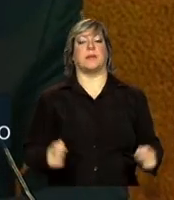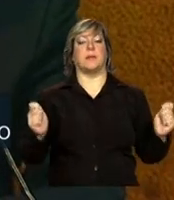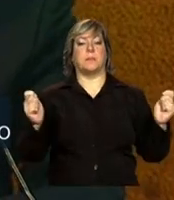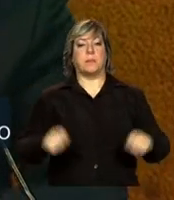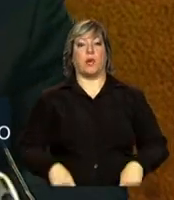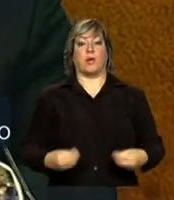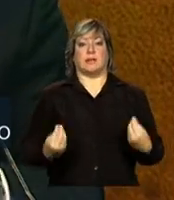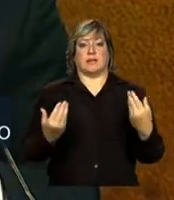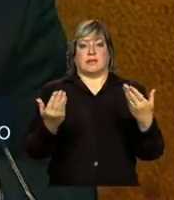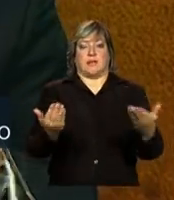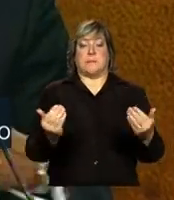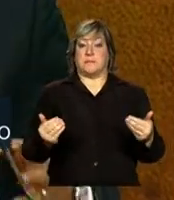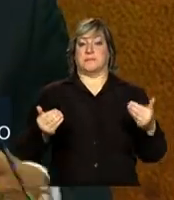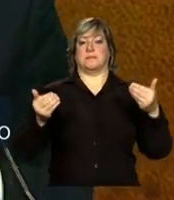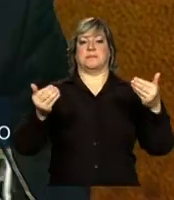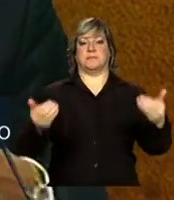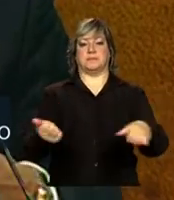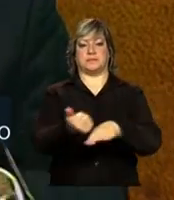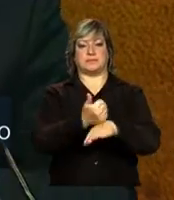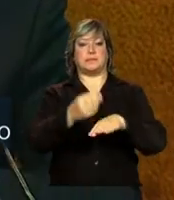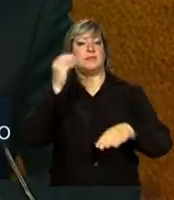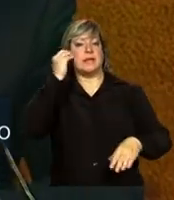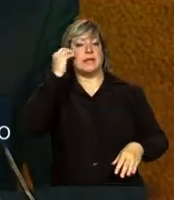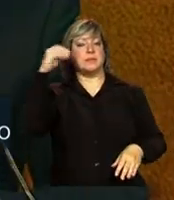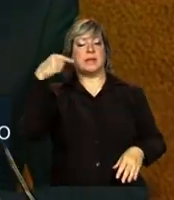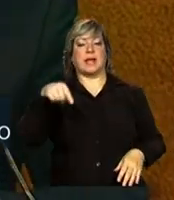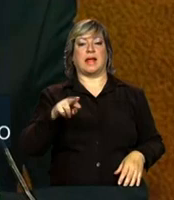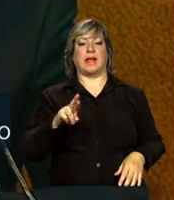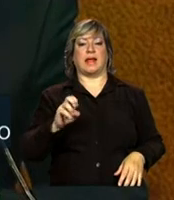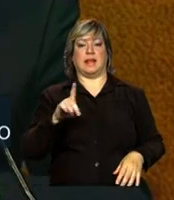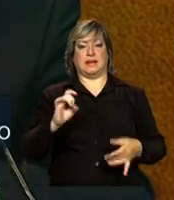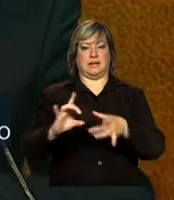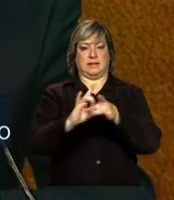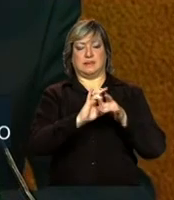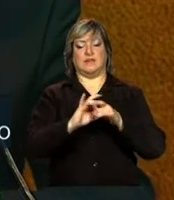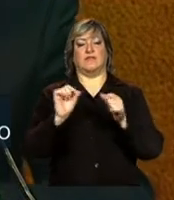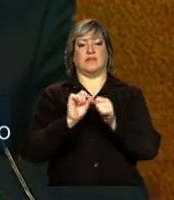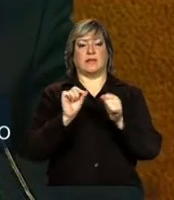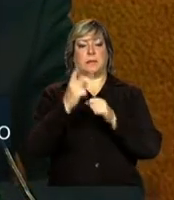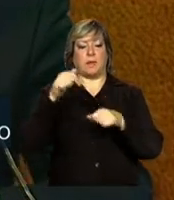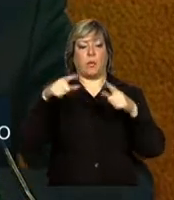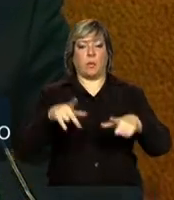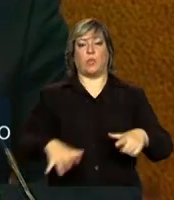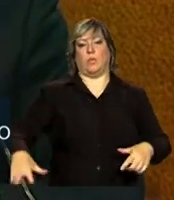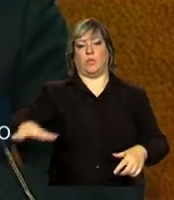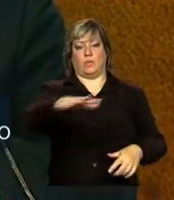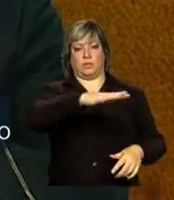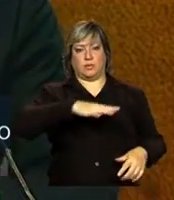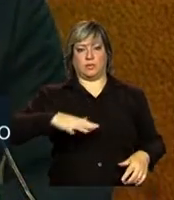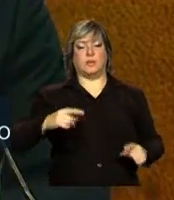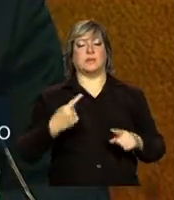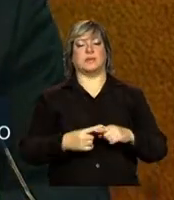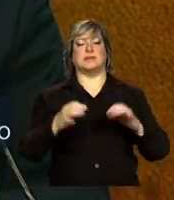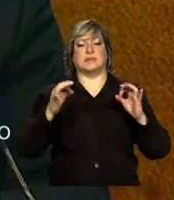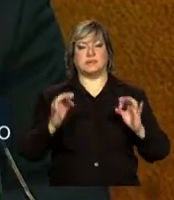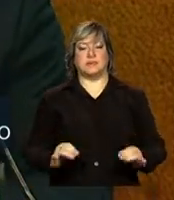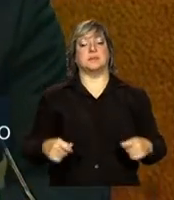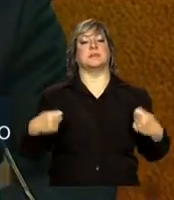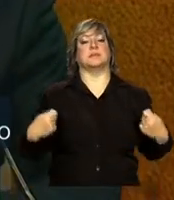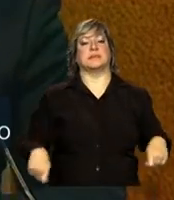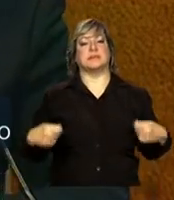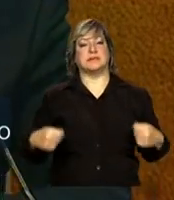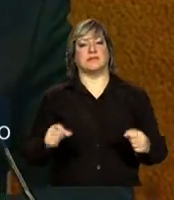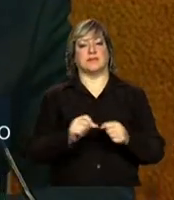serve como mais um passo para a experiência dessa rede que nós estamos formando para a região Porque sem dúvida é necessário